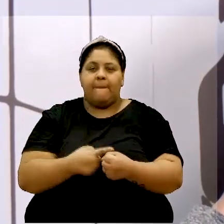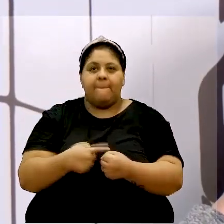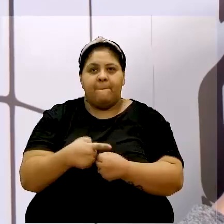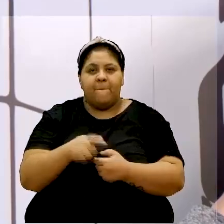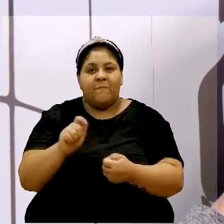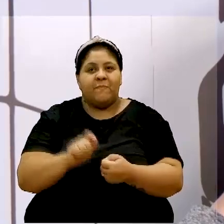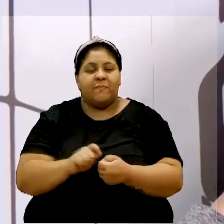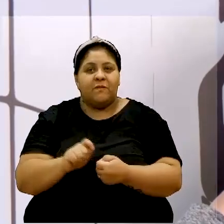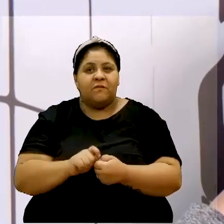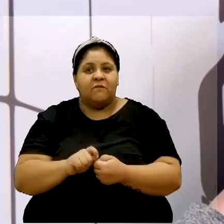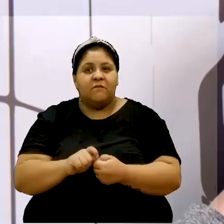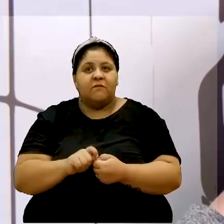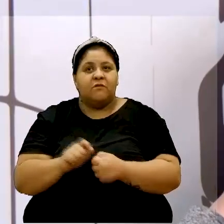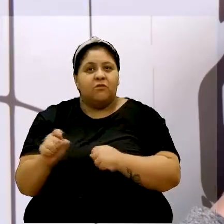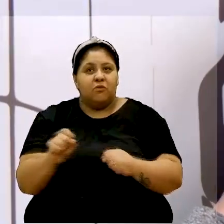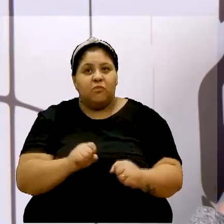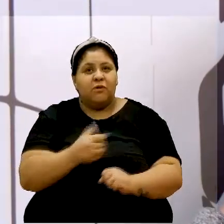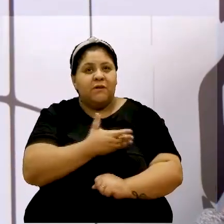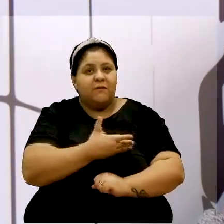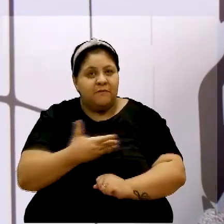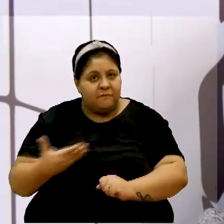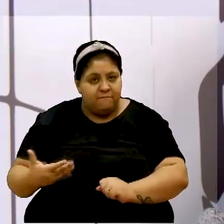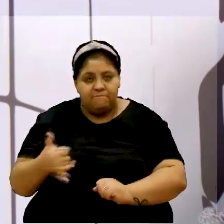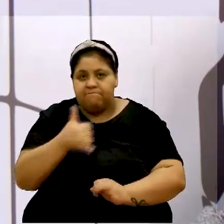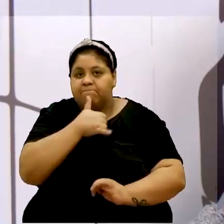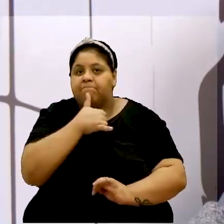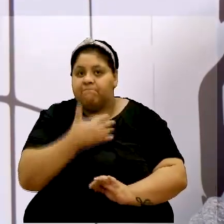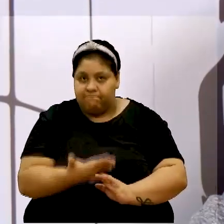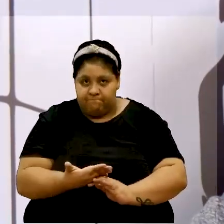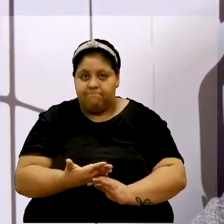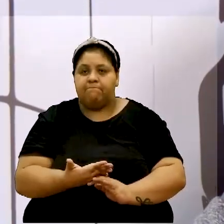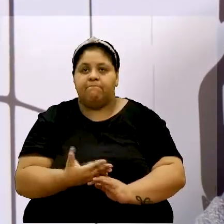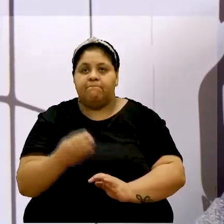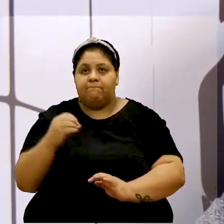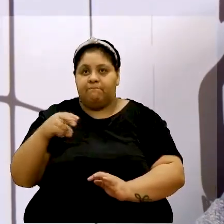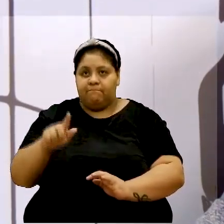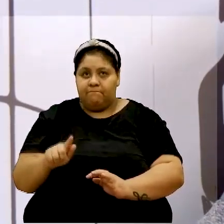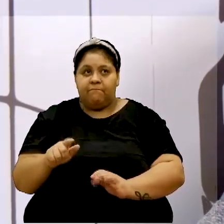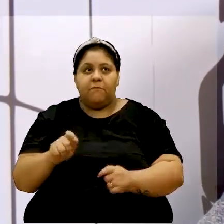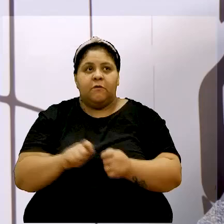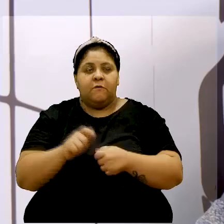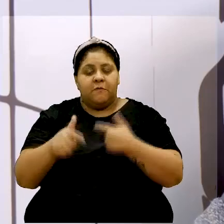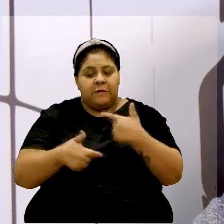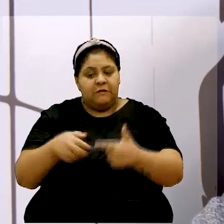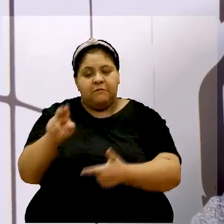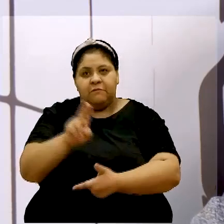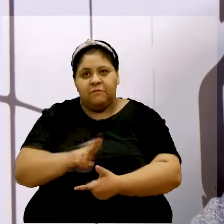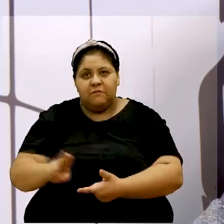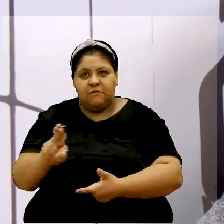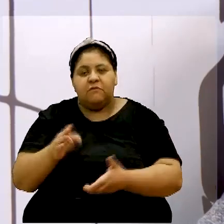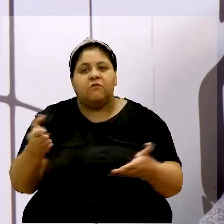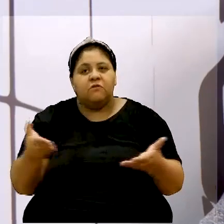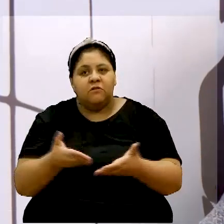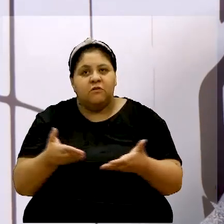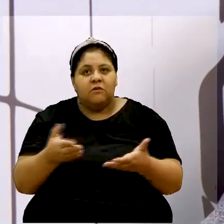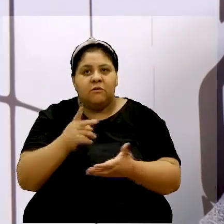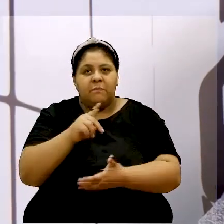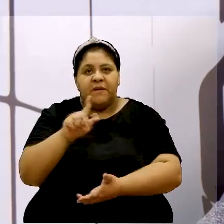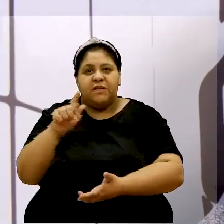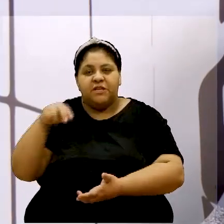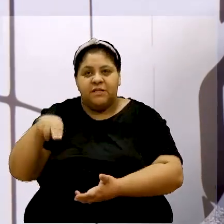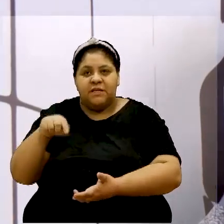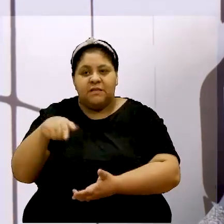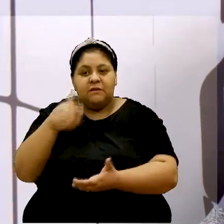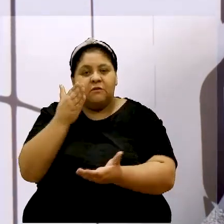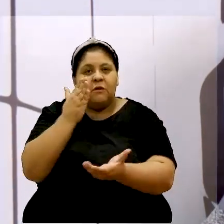faz um pouco mais aí que o poder público, infelizmente. Então, as ONGs se prontificaram a utilizar e agora está na PGM esse